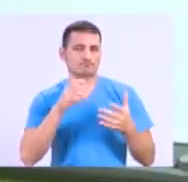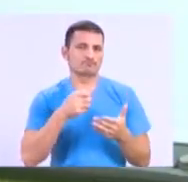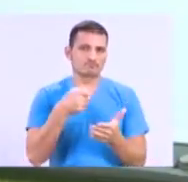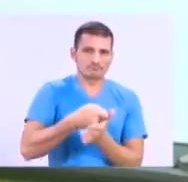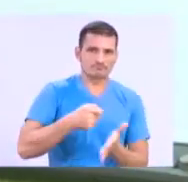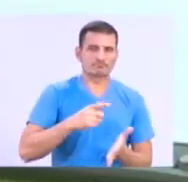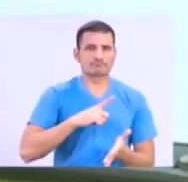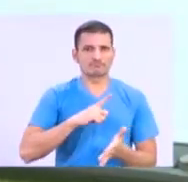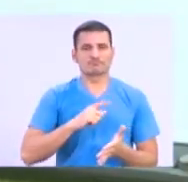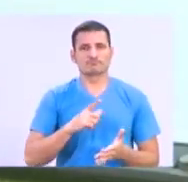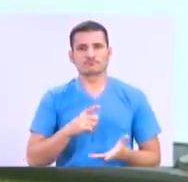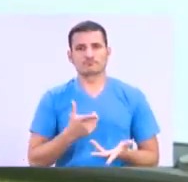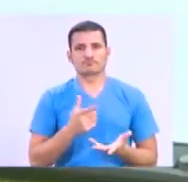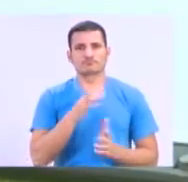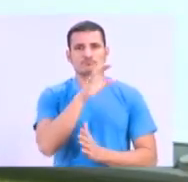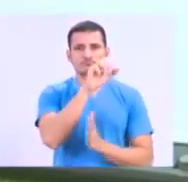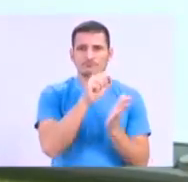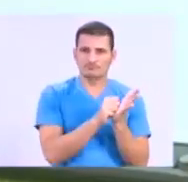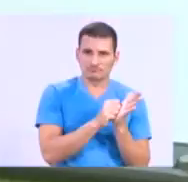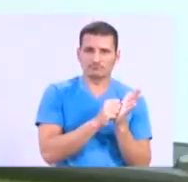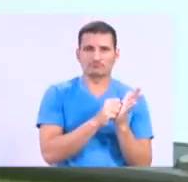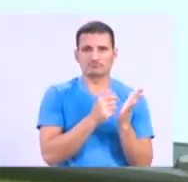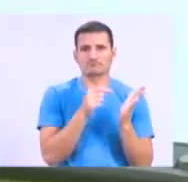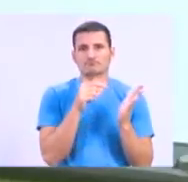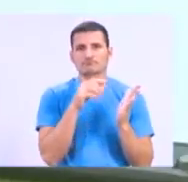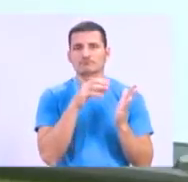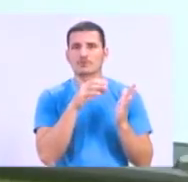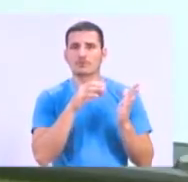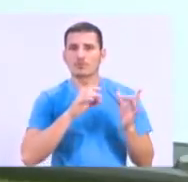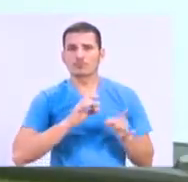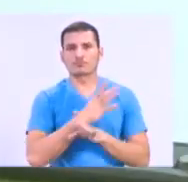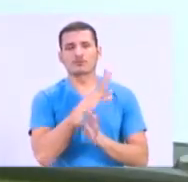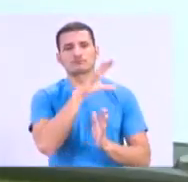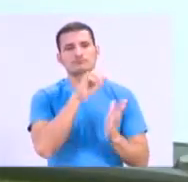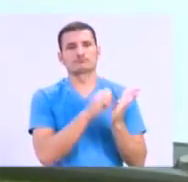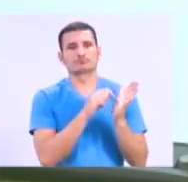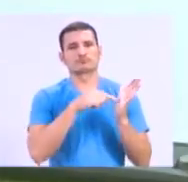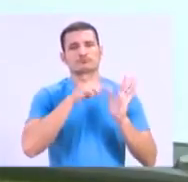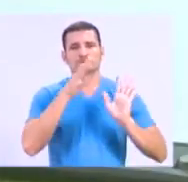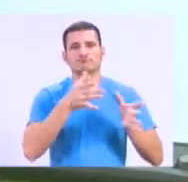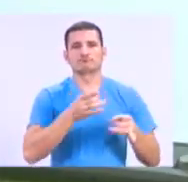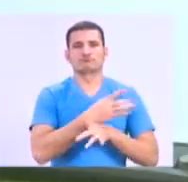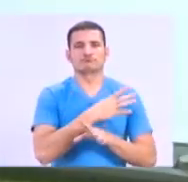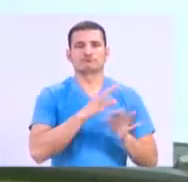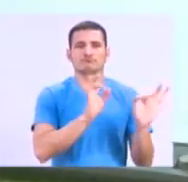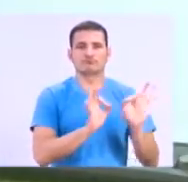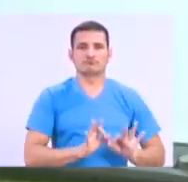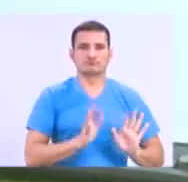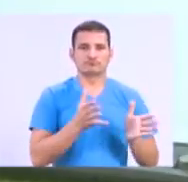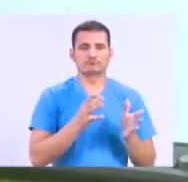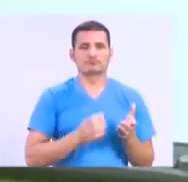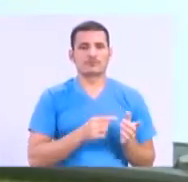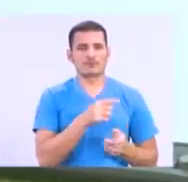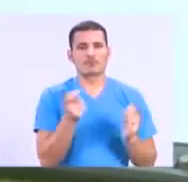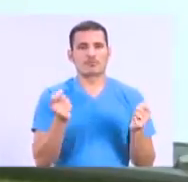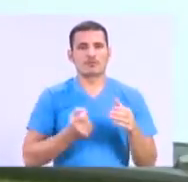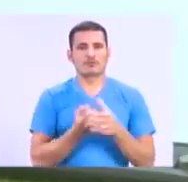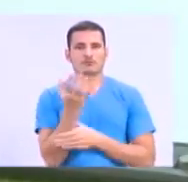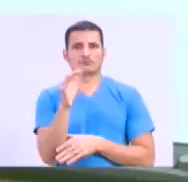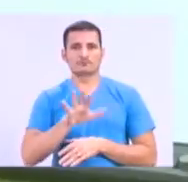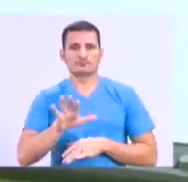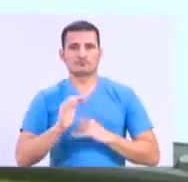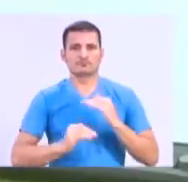gente baixa, né, e instala uma solução completa, já toda configurada e que permite criar o nosso ambiente de